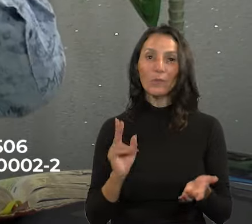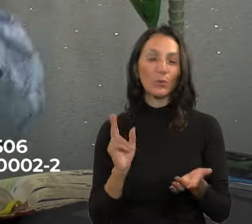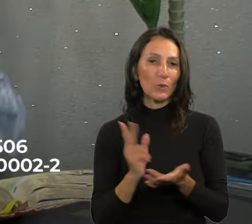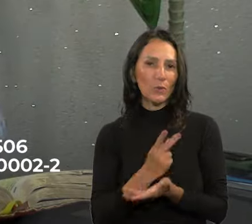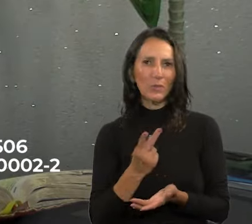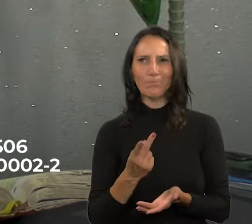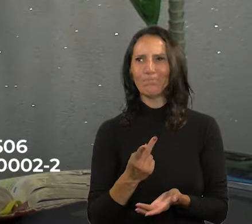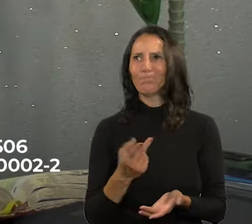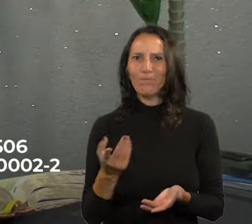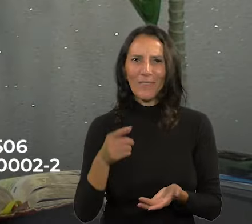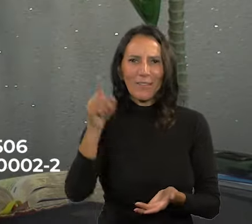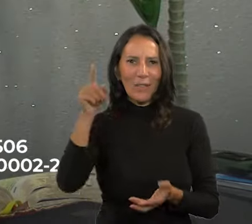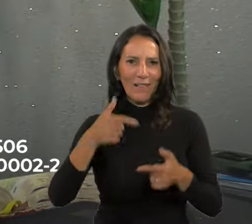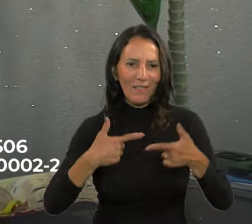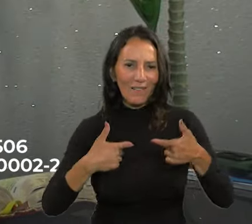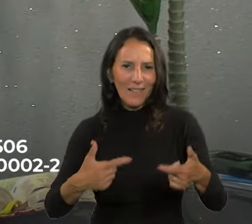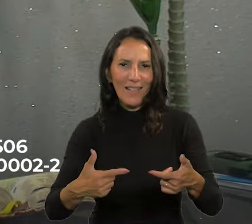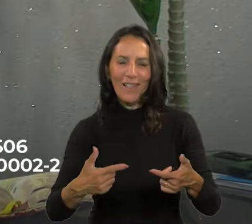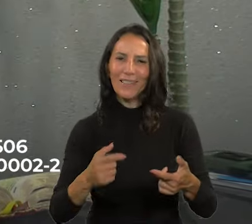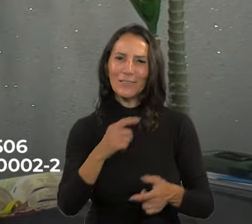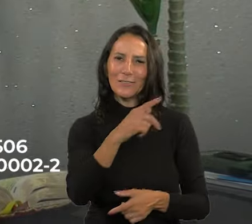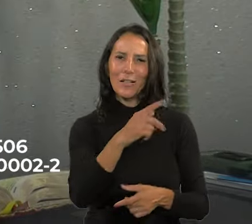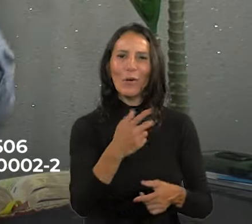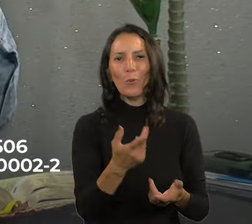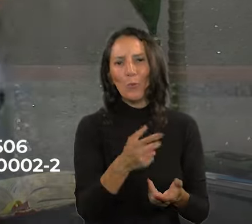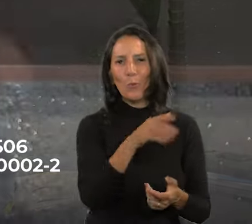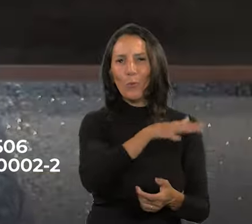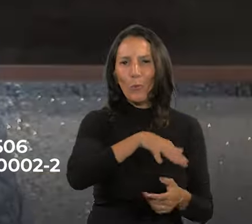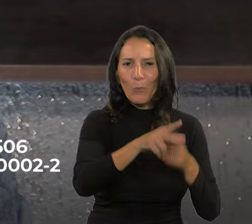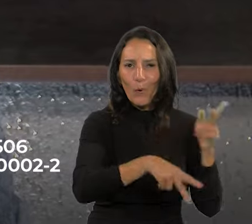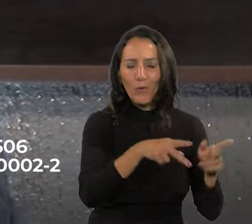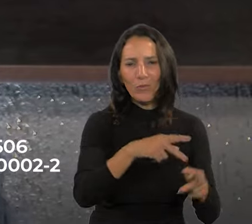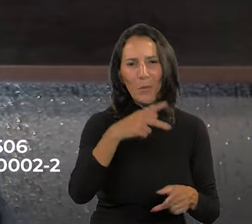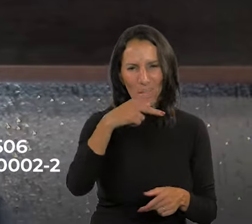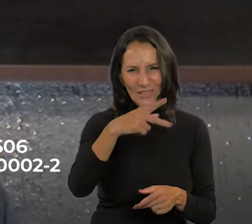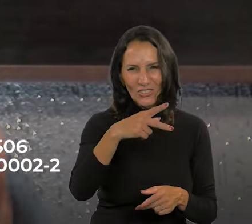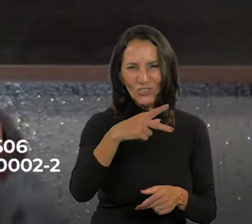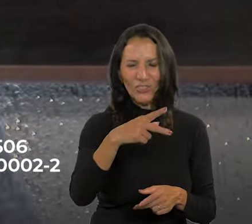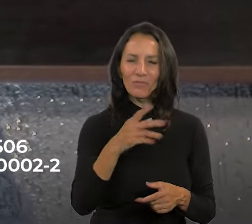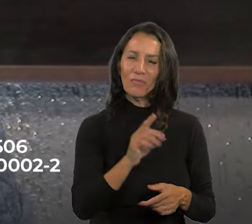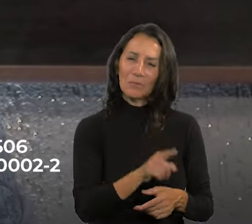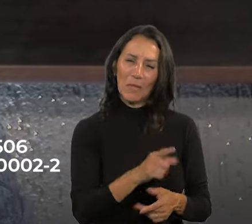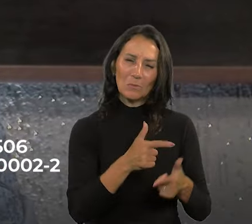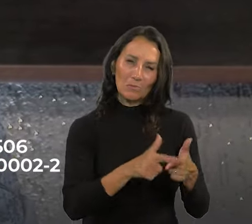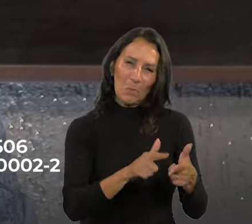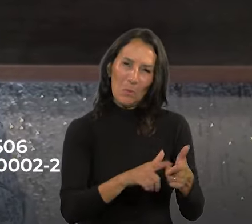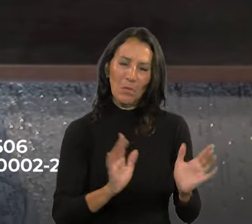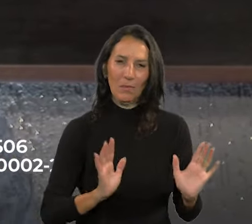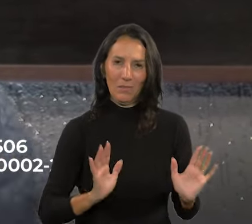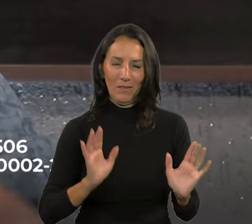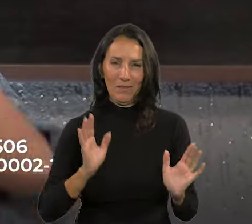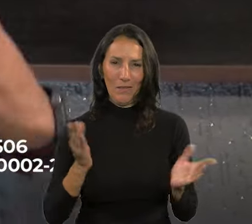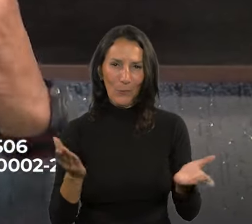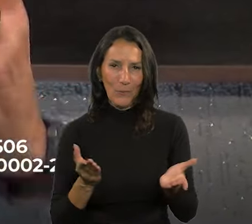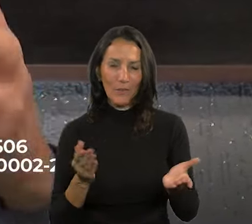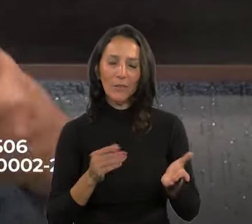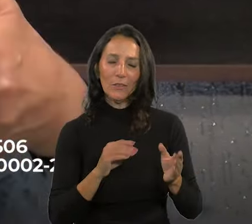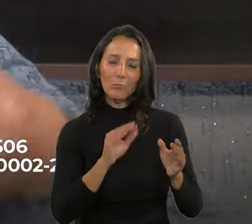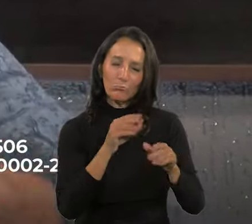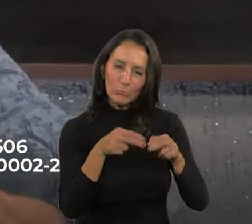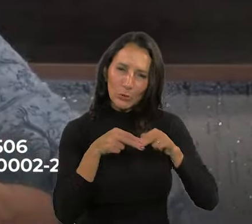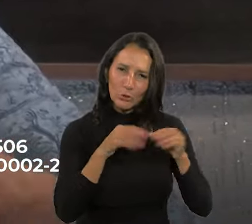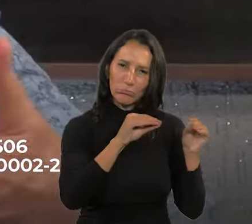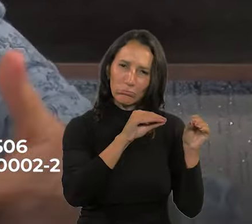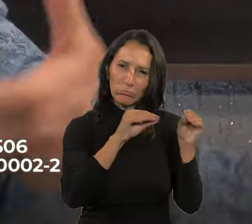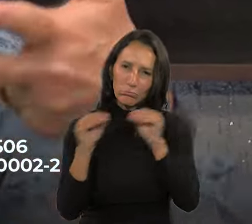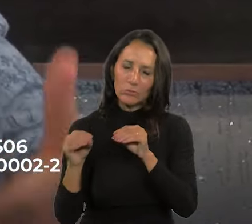cabeça. O Senhor quer nos colocar como cabeça. E esse texto de Isaías é exatamente isso. Quando Jesus